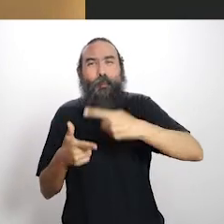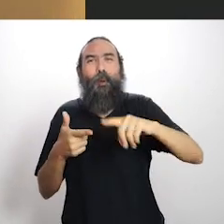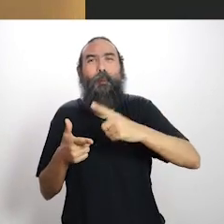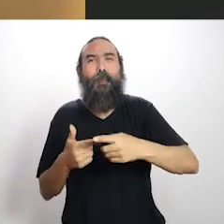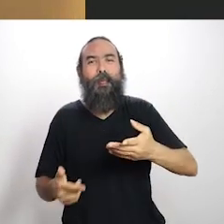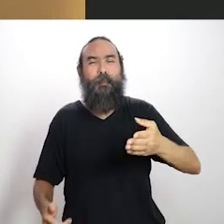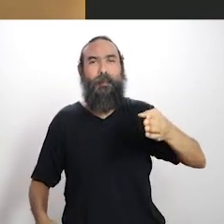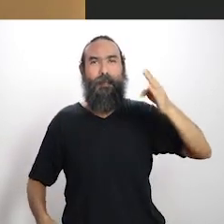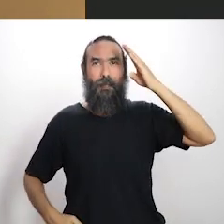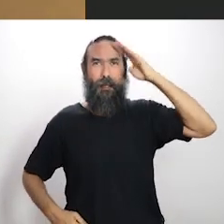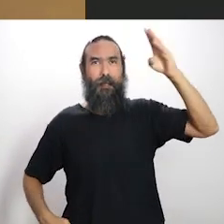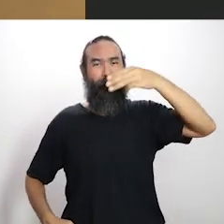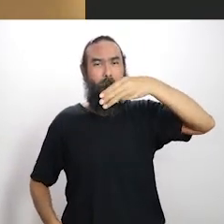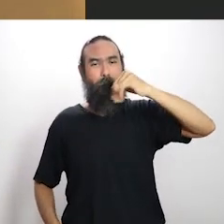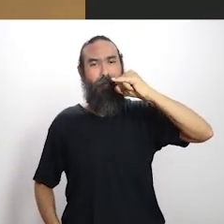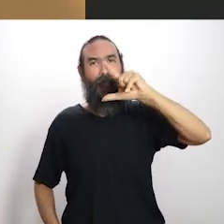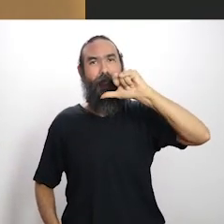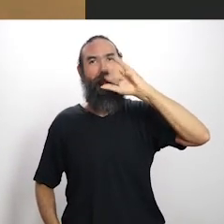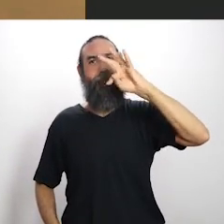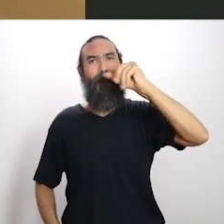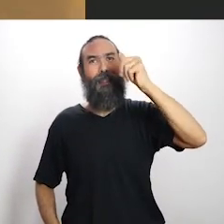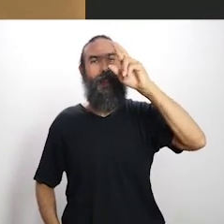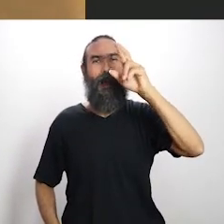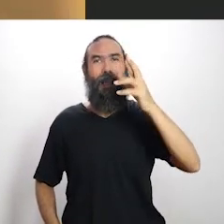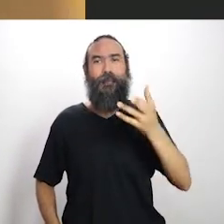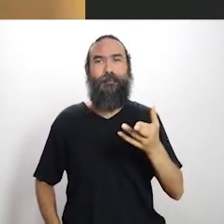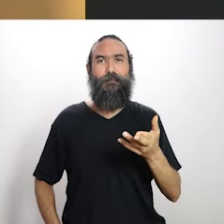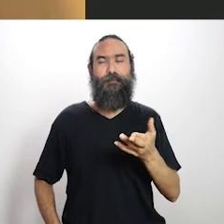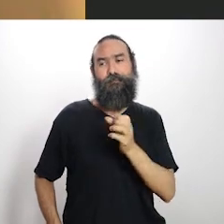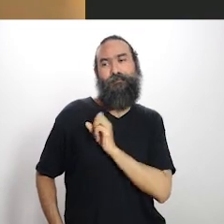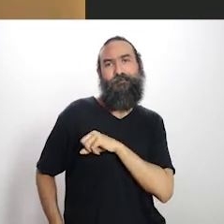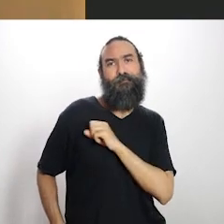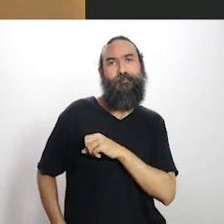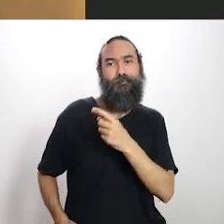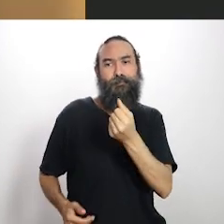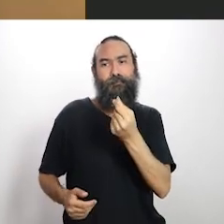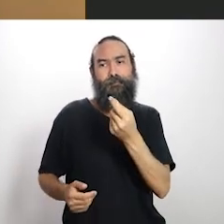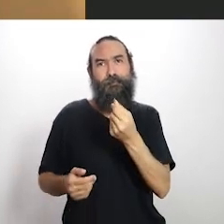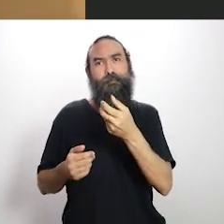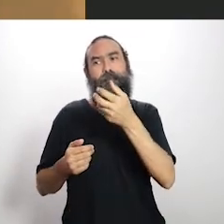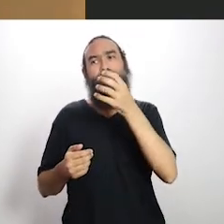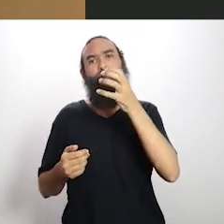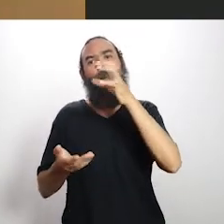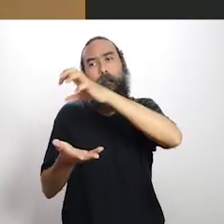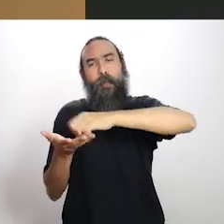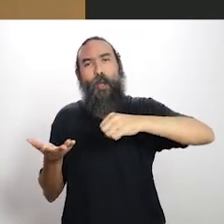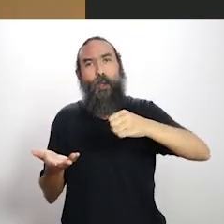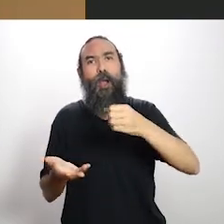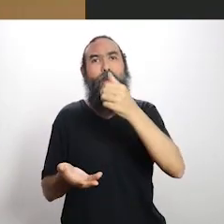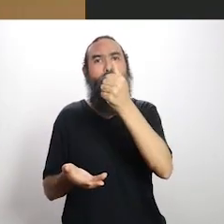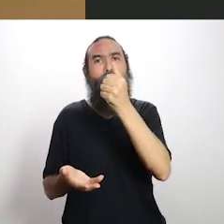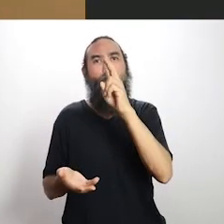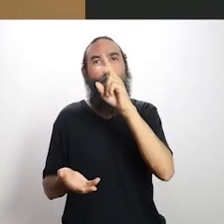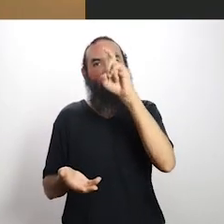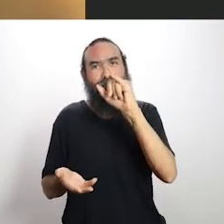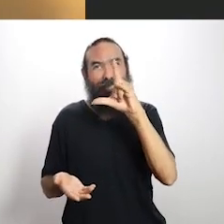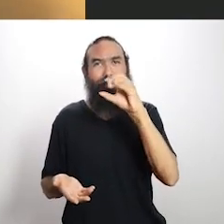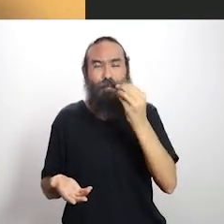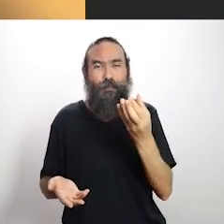administrativa outros são malícia que faz parte do momento da crise que a gente está vivendo no Brasil então